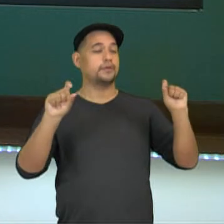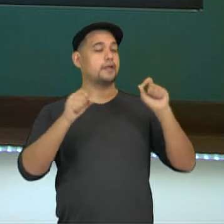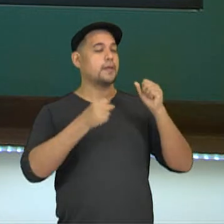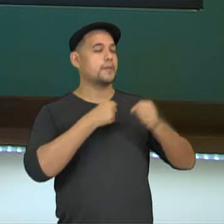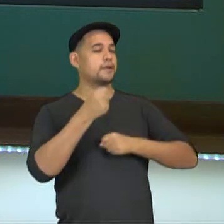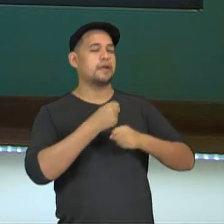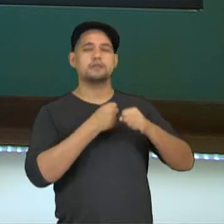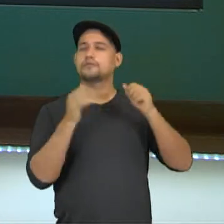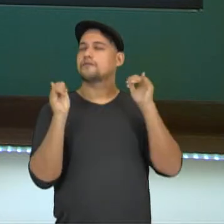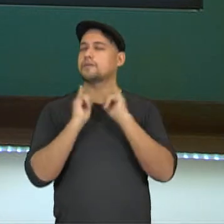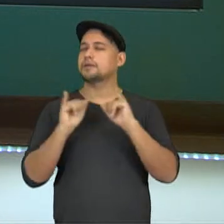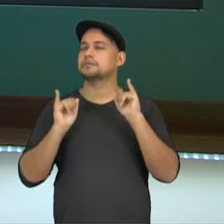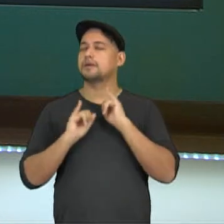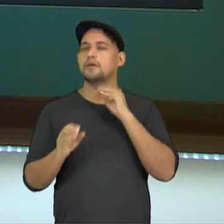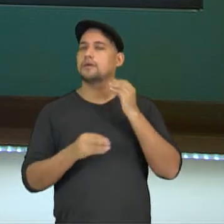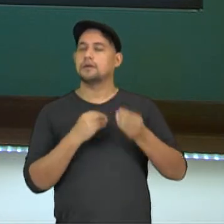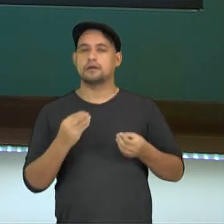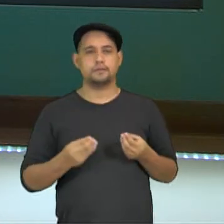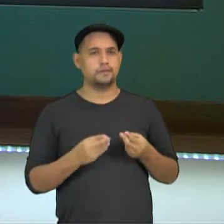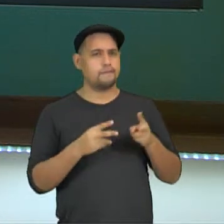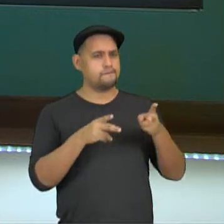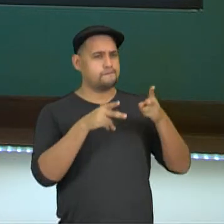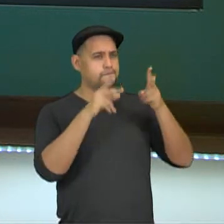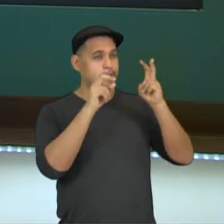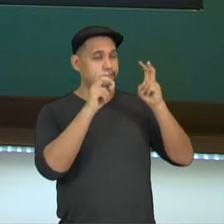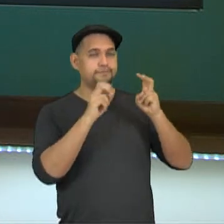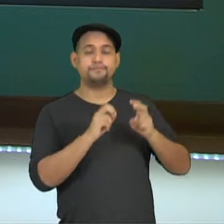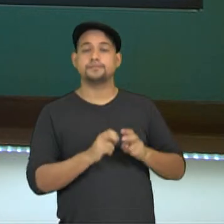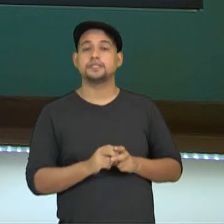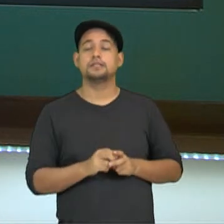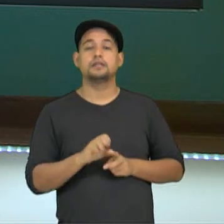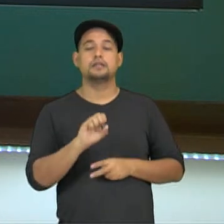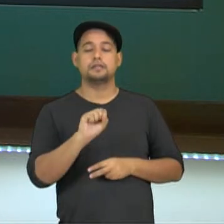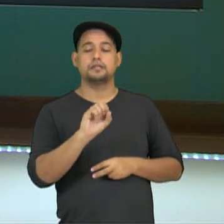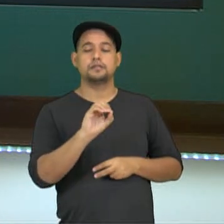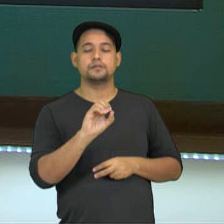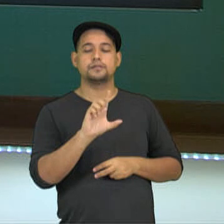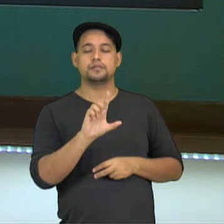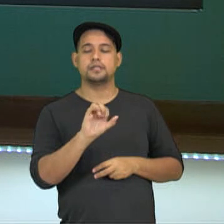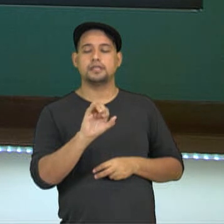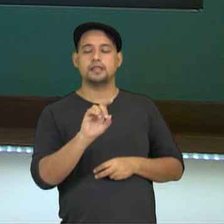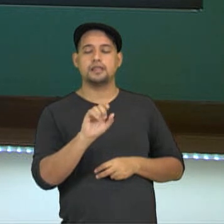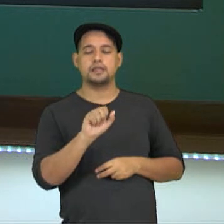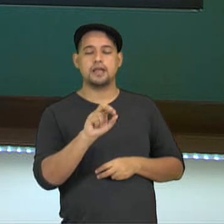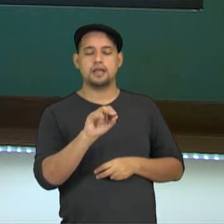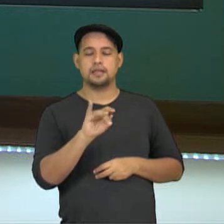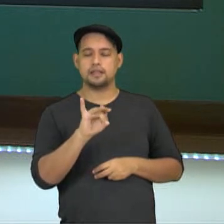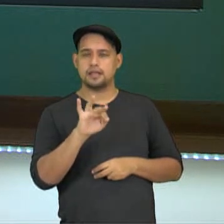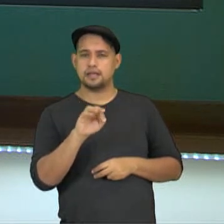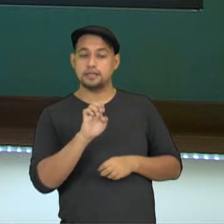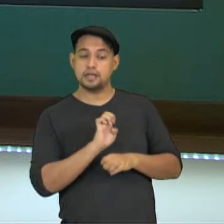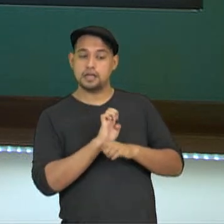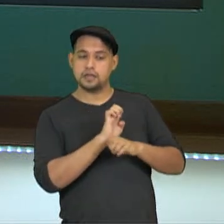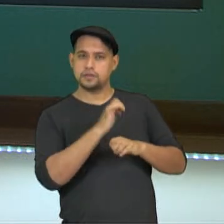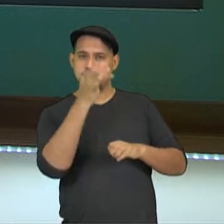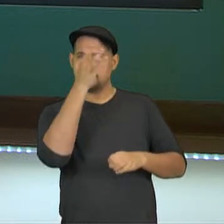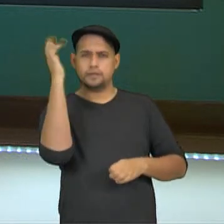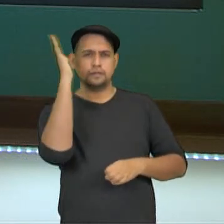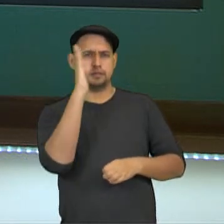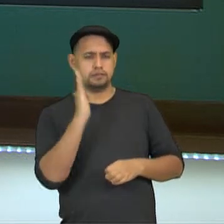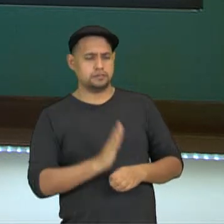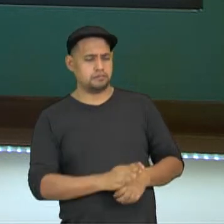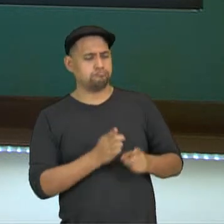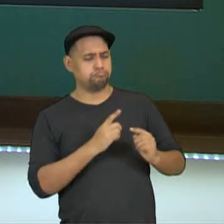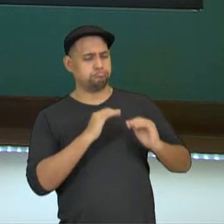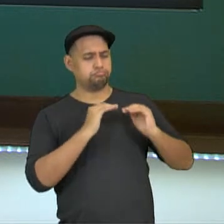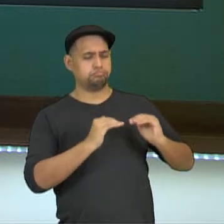um título de notícia? Olha a sugestão aqui. Solidariedade ajuda brasileiros a superar as dificuldades